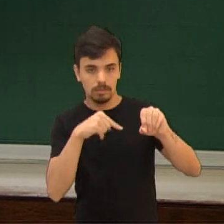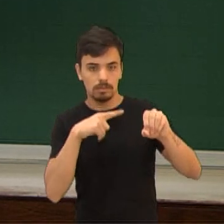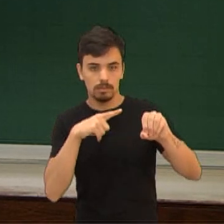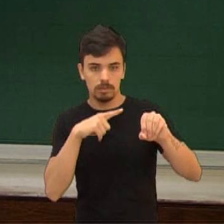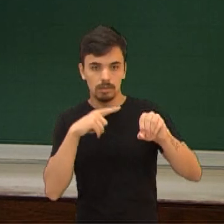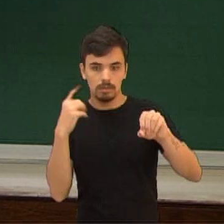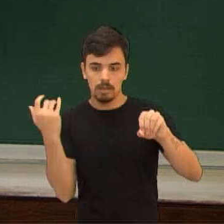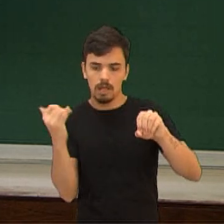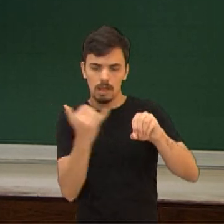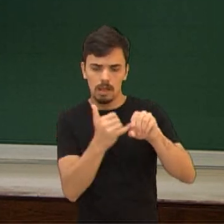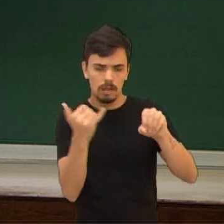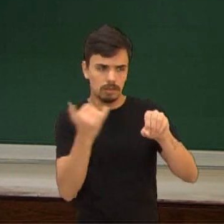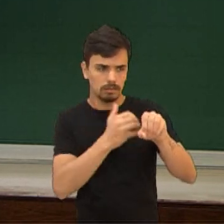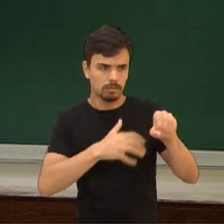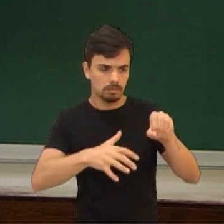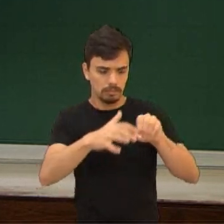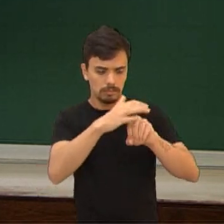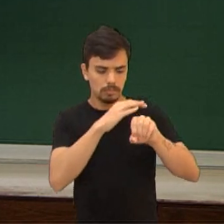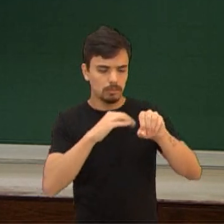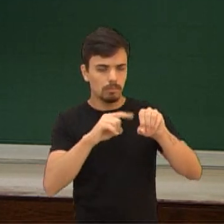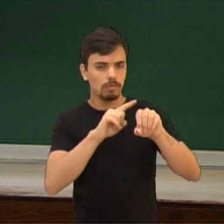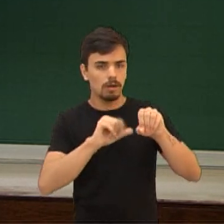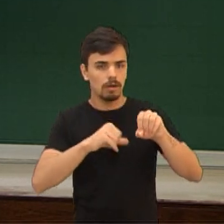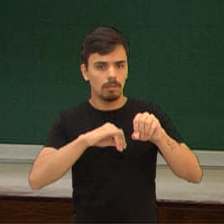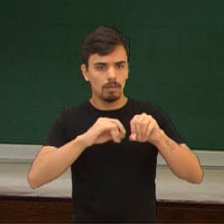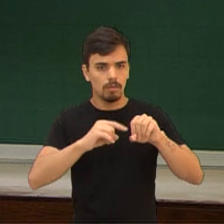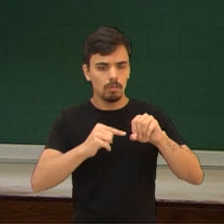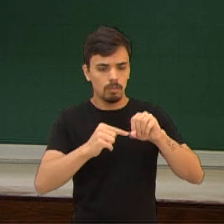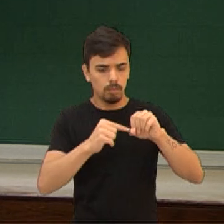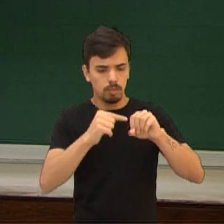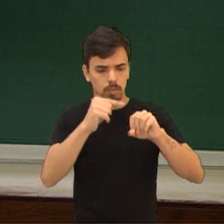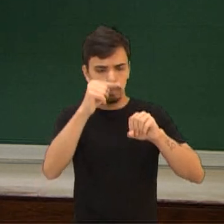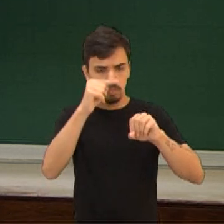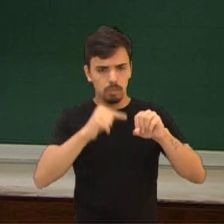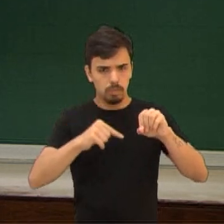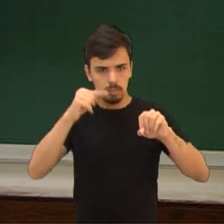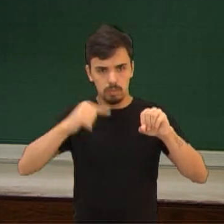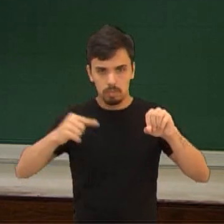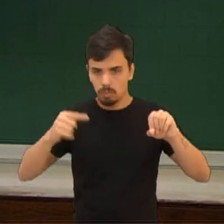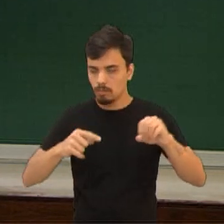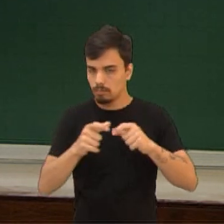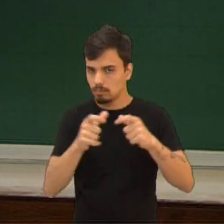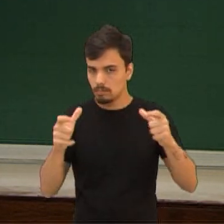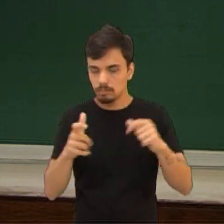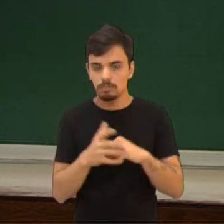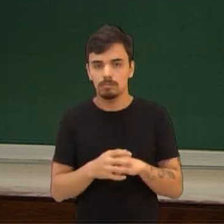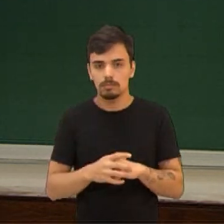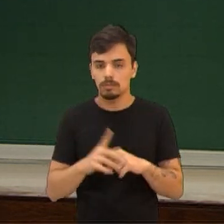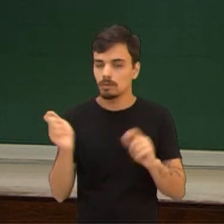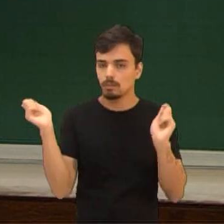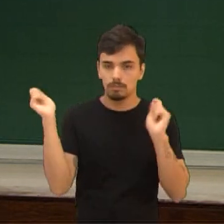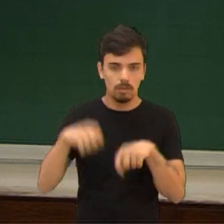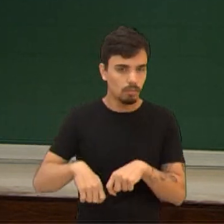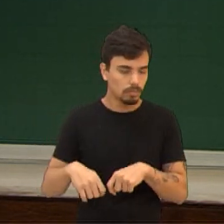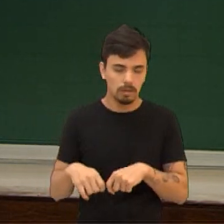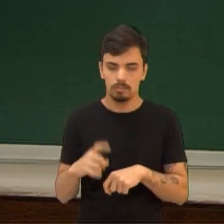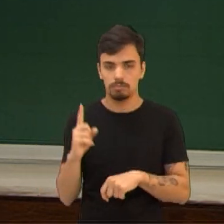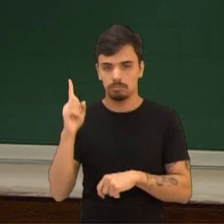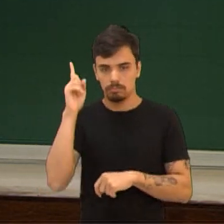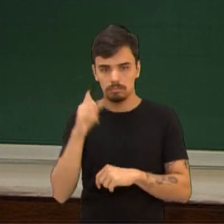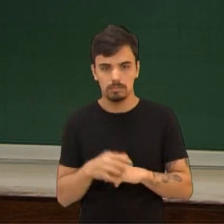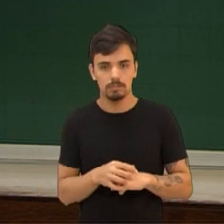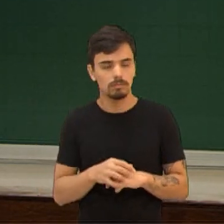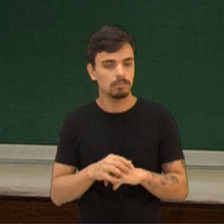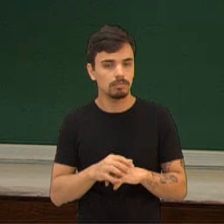carregando, a tensão vai variando. Né? Ele vai carregando e vai aumentando a tensão. Então, essa expressão não funcionaria